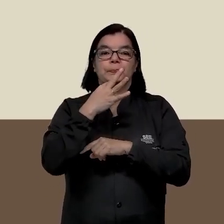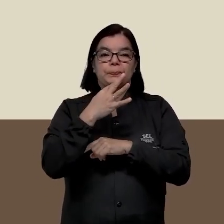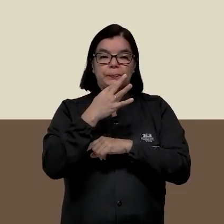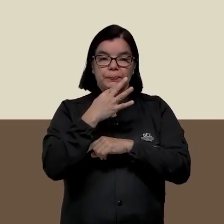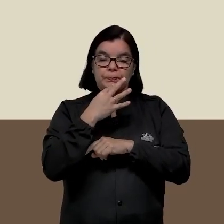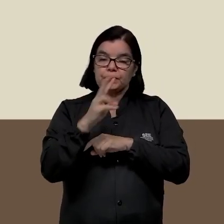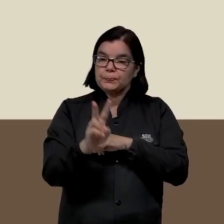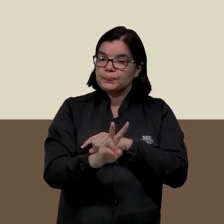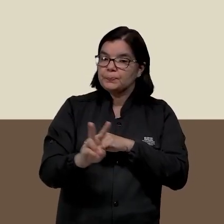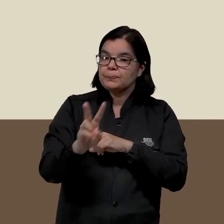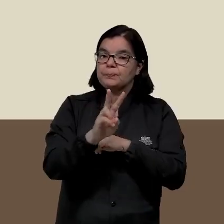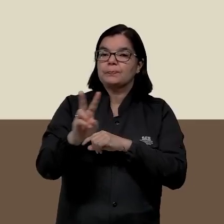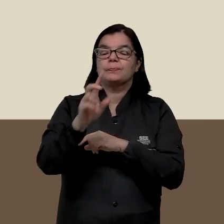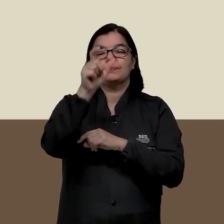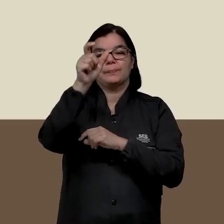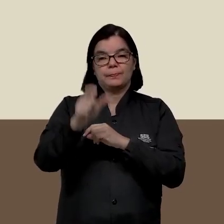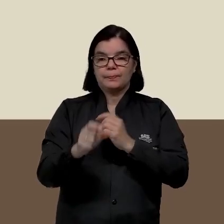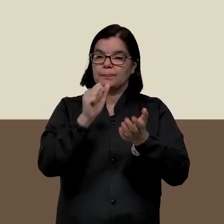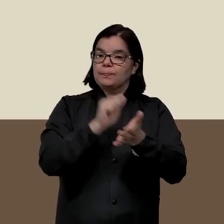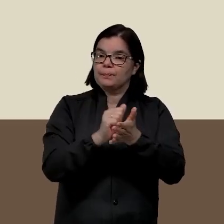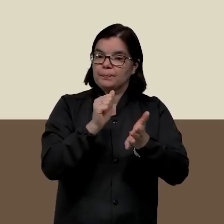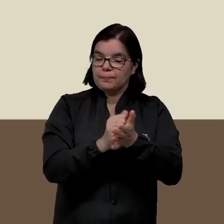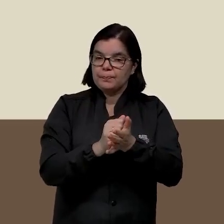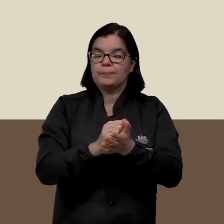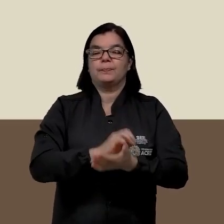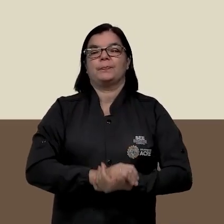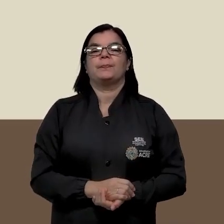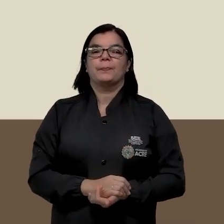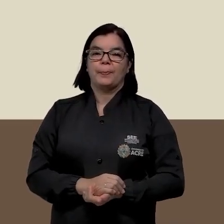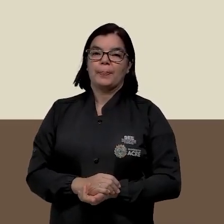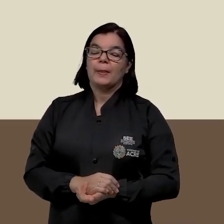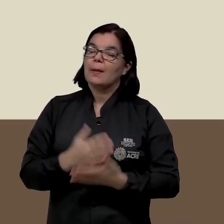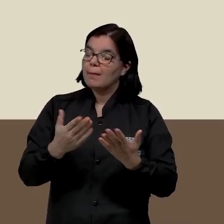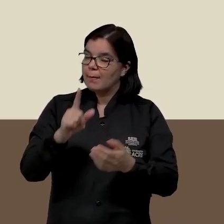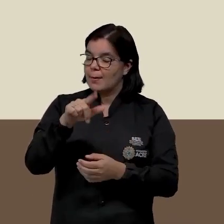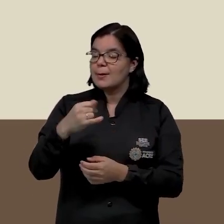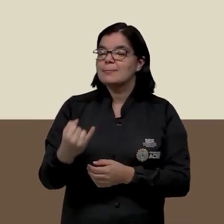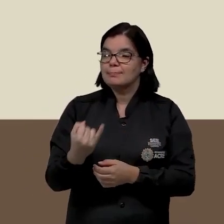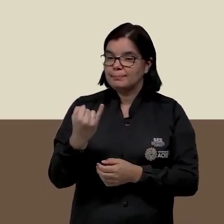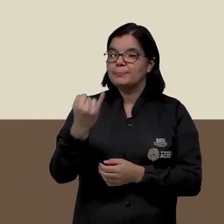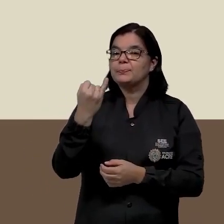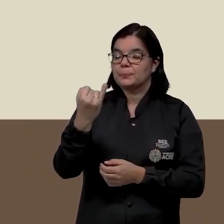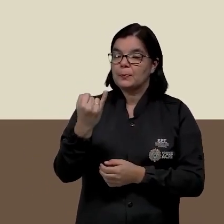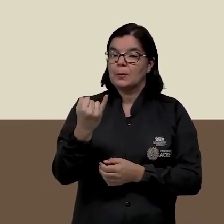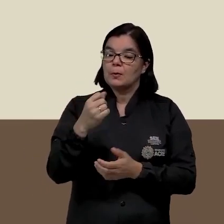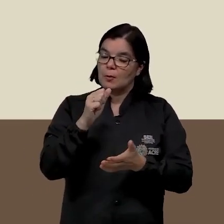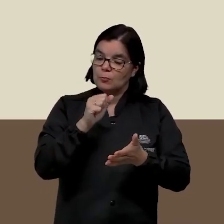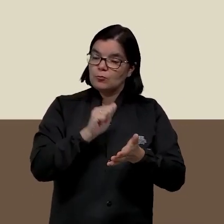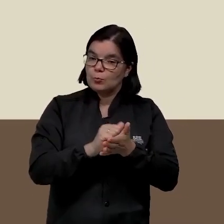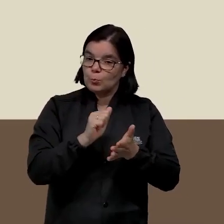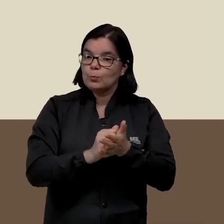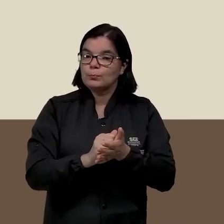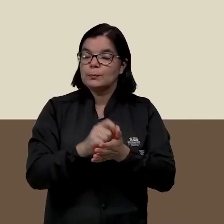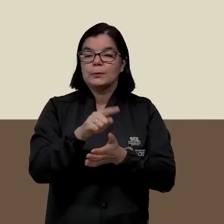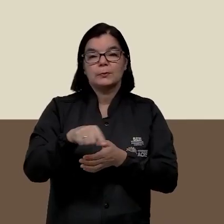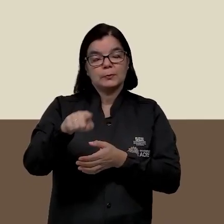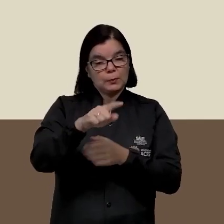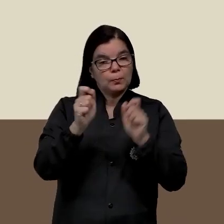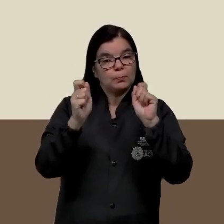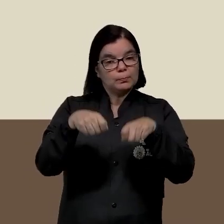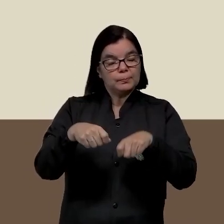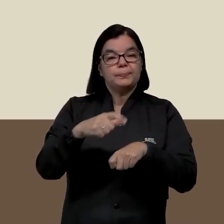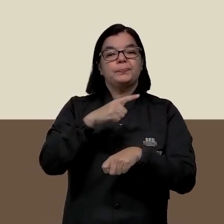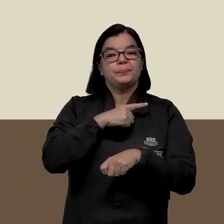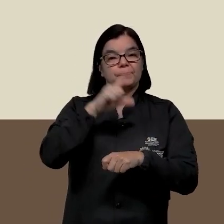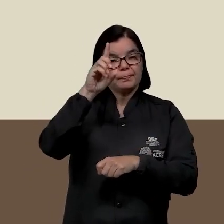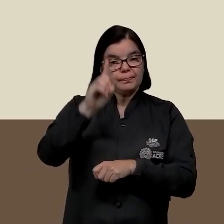para o reconhecimento e a valorização do criador. Então é importante esse registro para que você possa ter